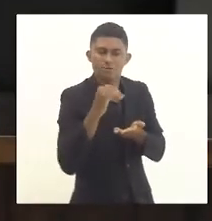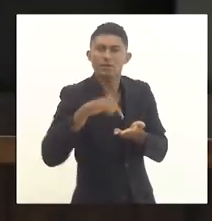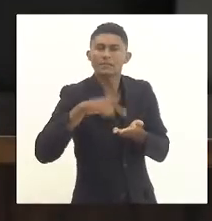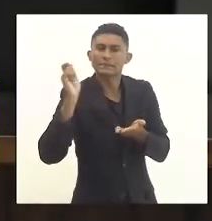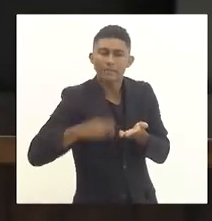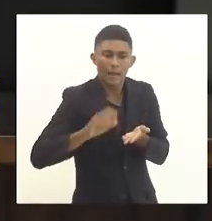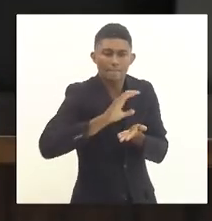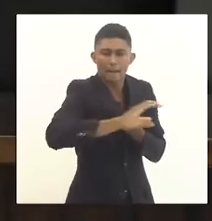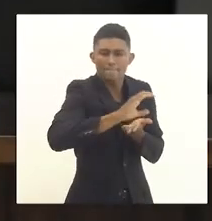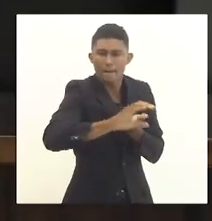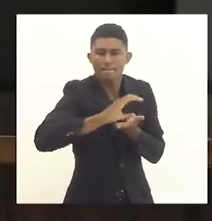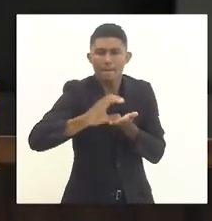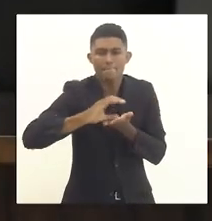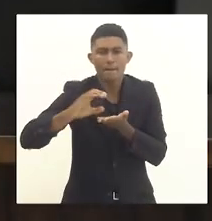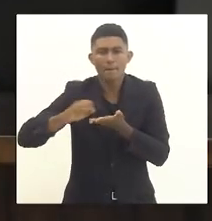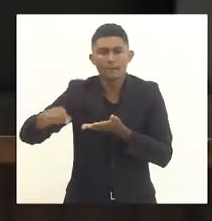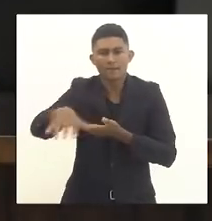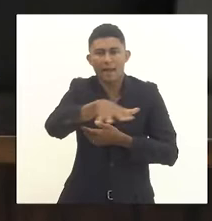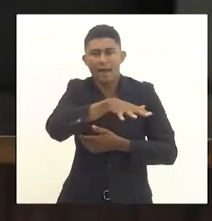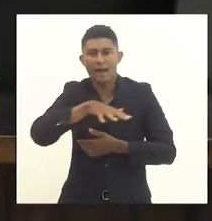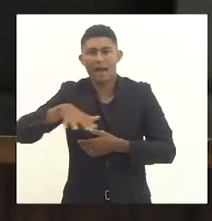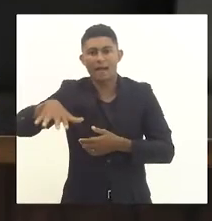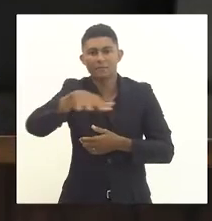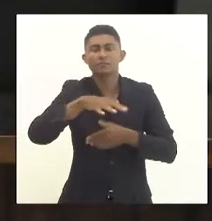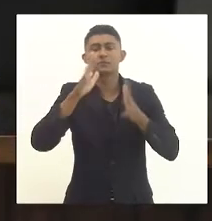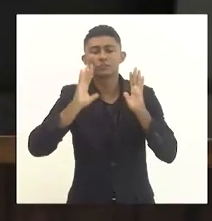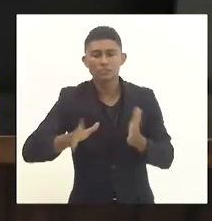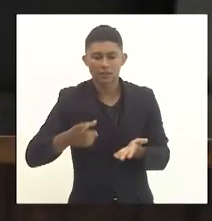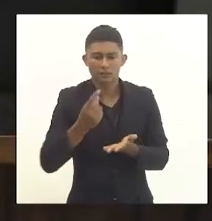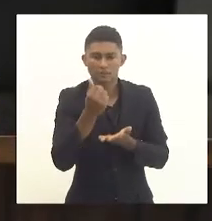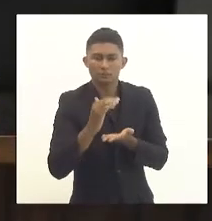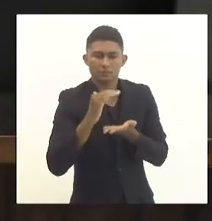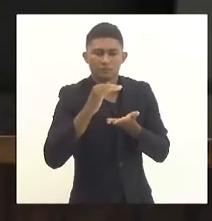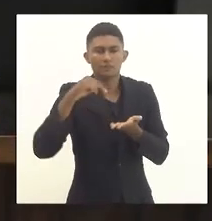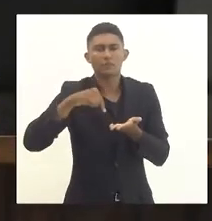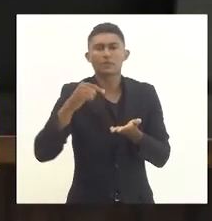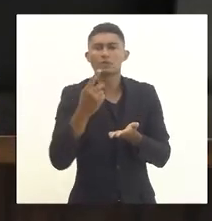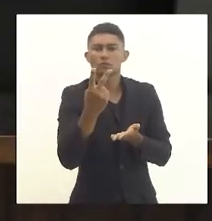nessa área. Já temos 2 bilhões e 100 milhões de reais